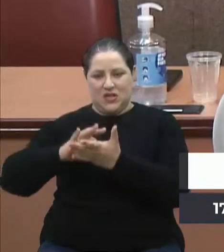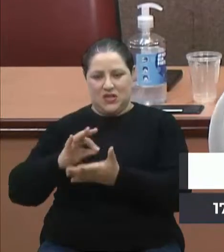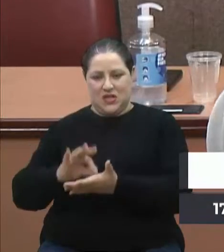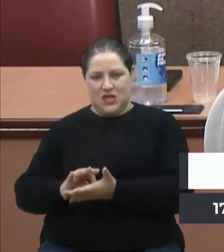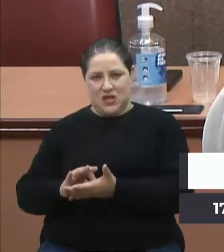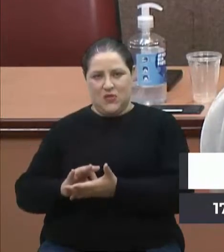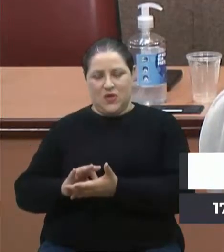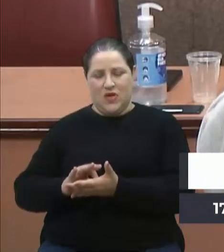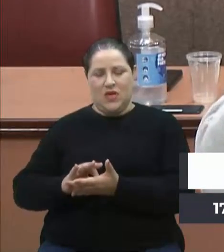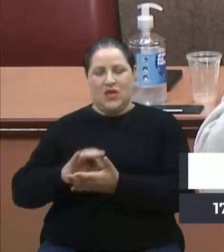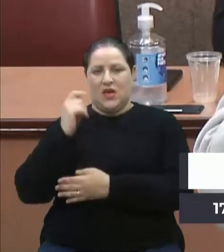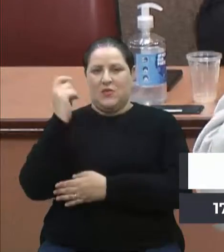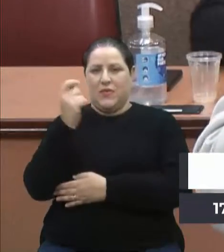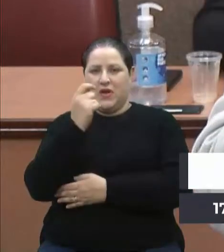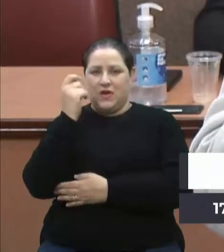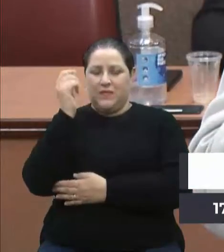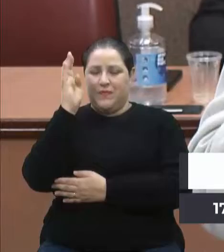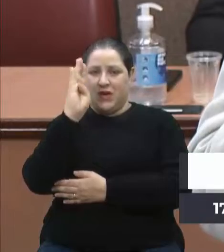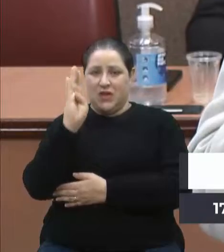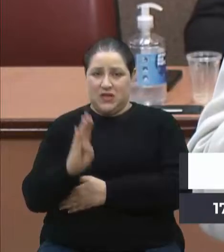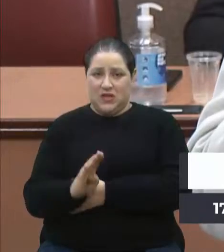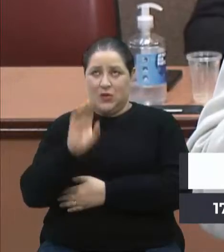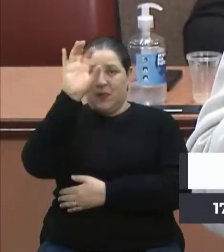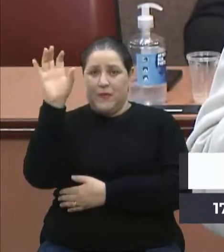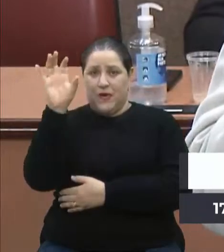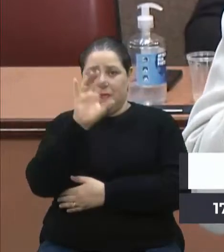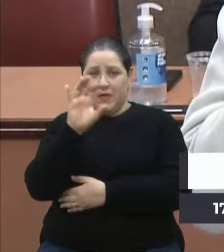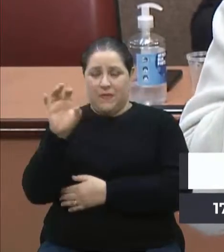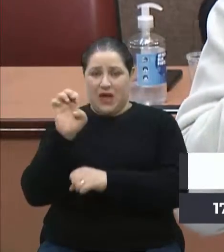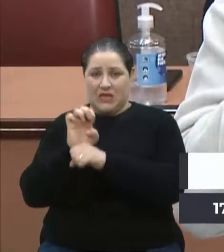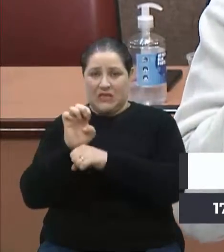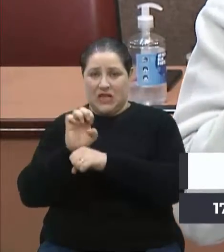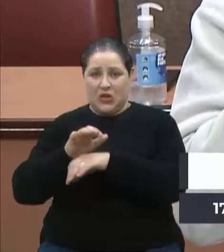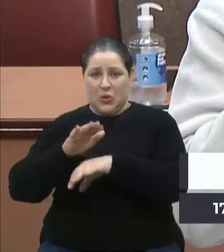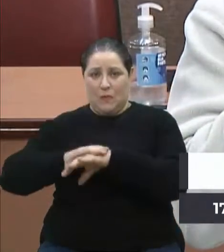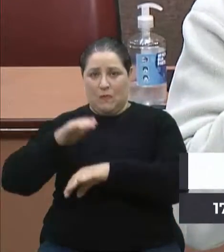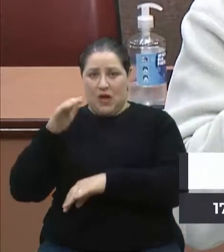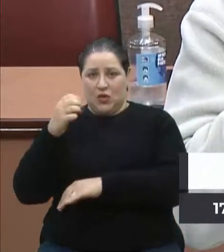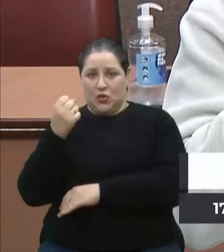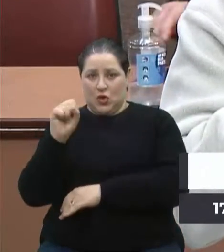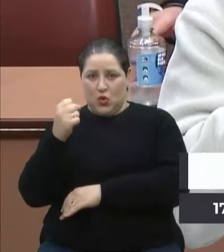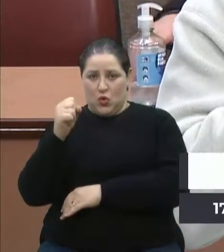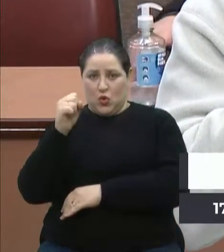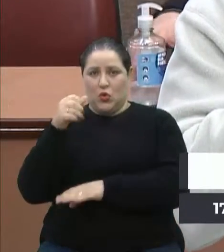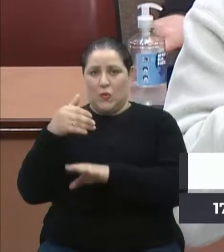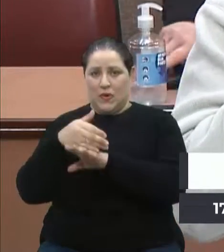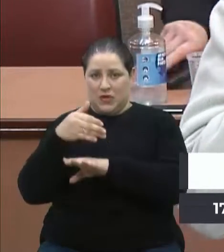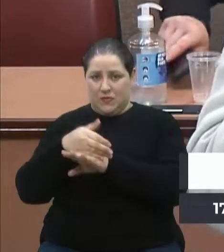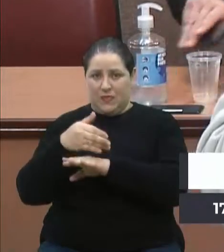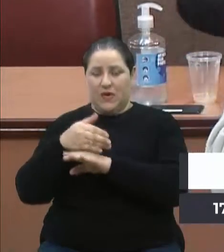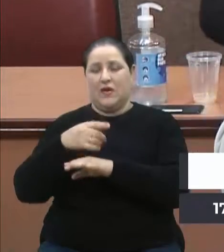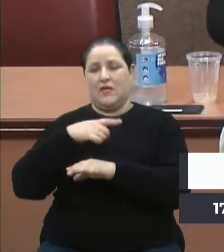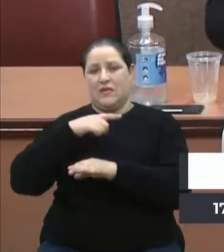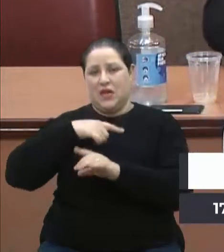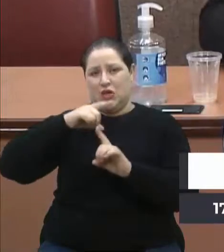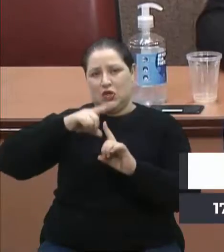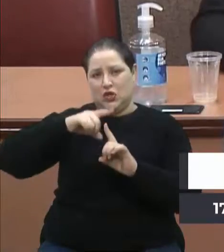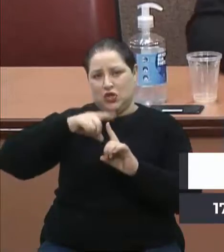de 8 estados participaram se envolvendo todas as categorias uma